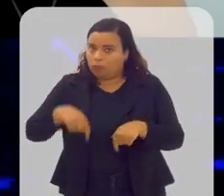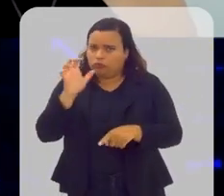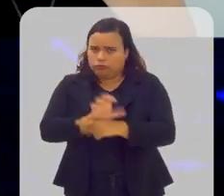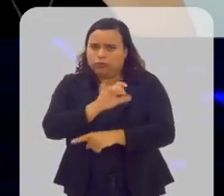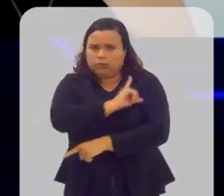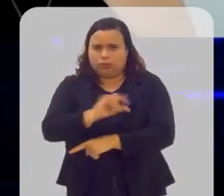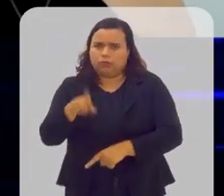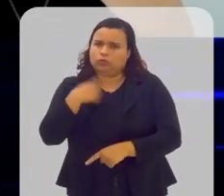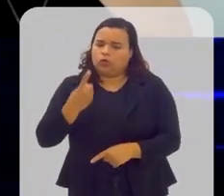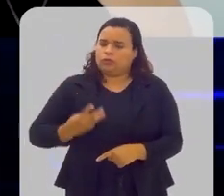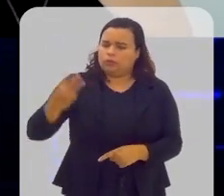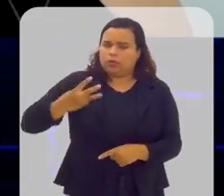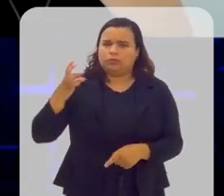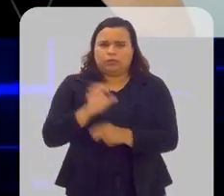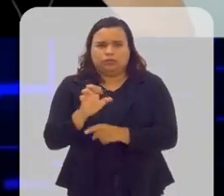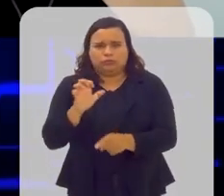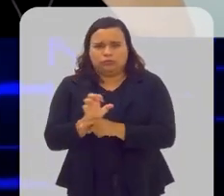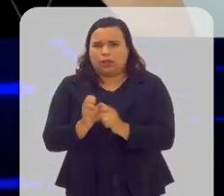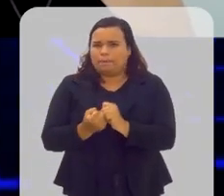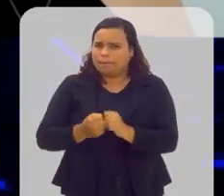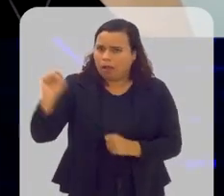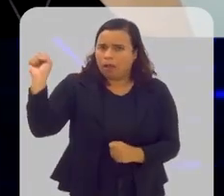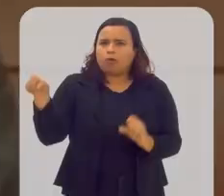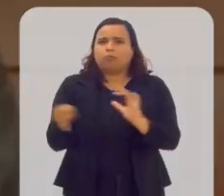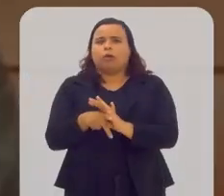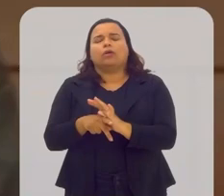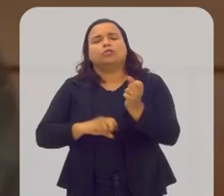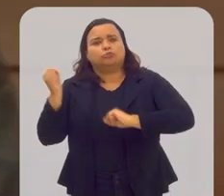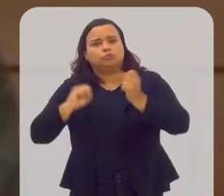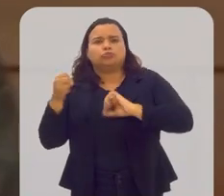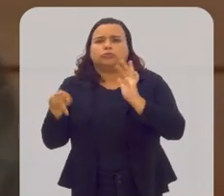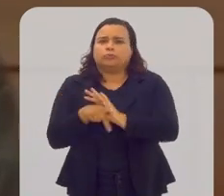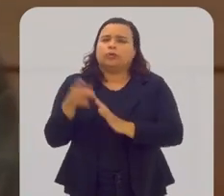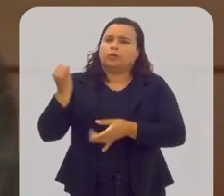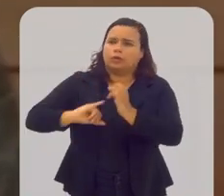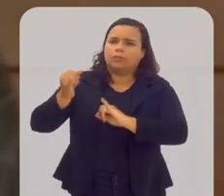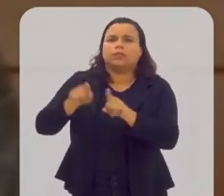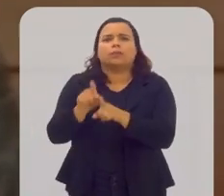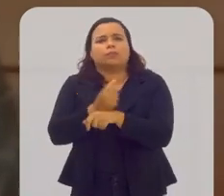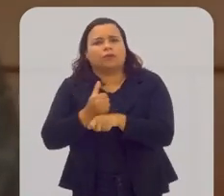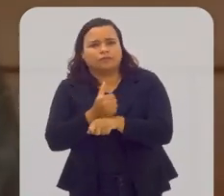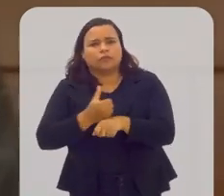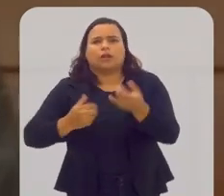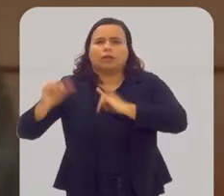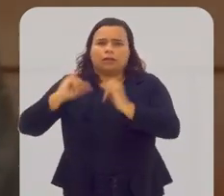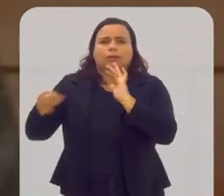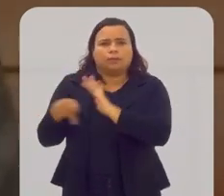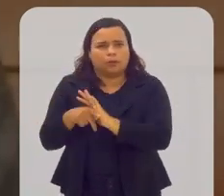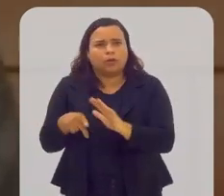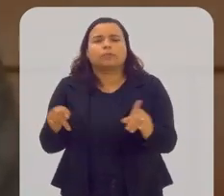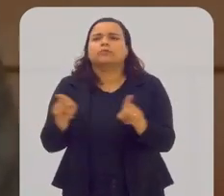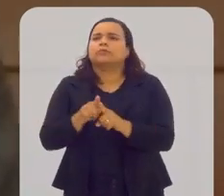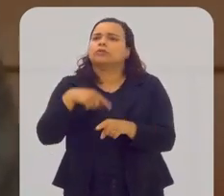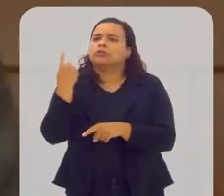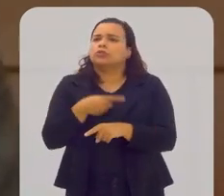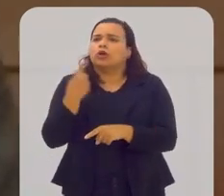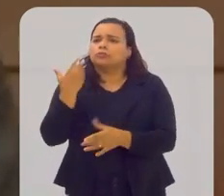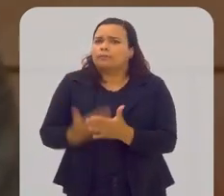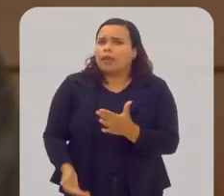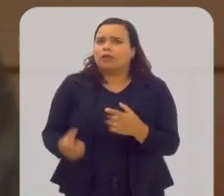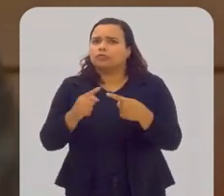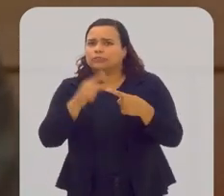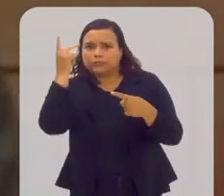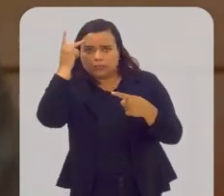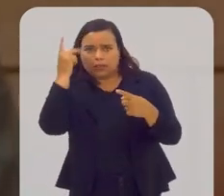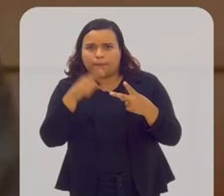Rio de Janeiro, a gente é o terceiro estado em maior número de indústrias químicas e profissionais da química. A gente só perde